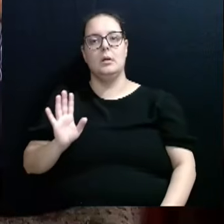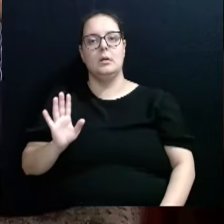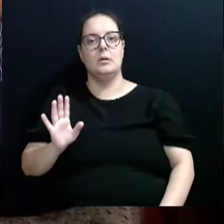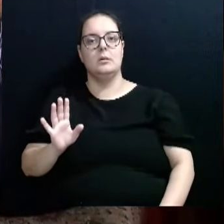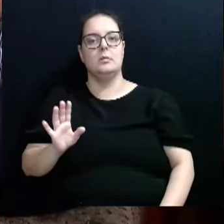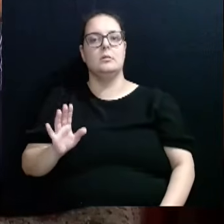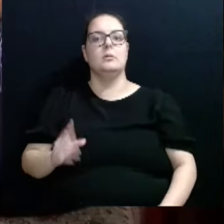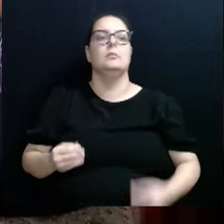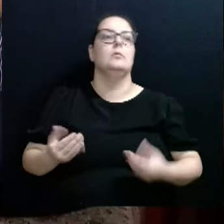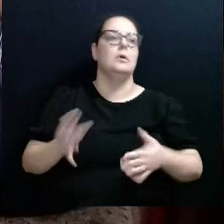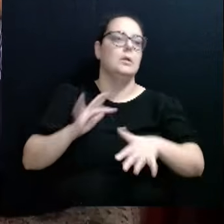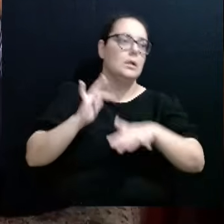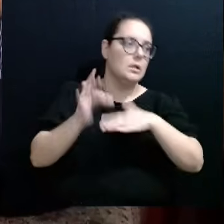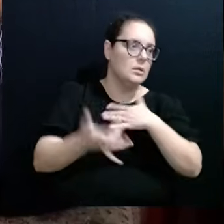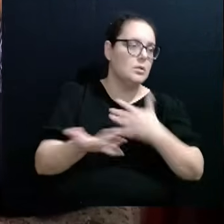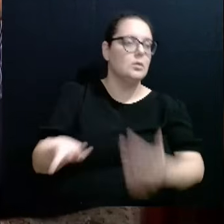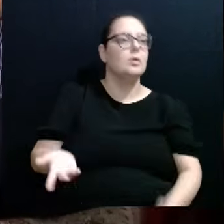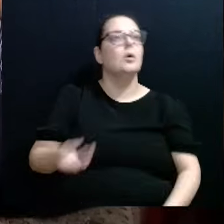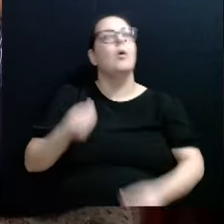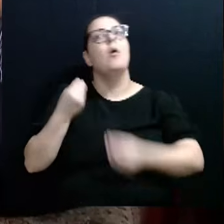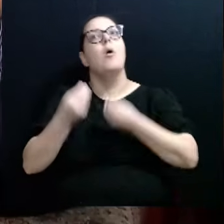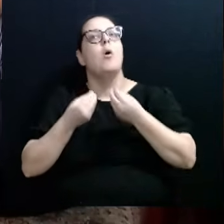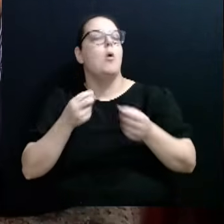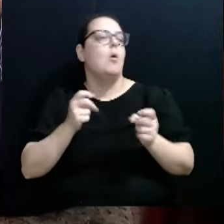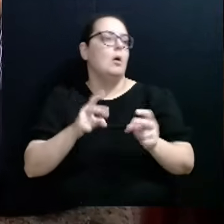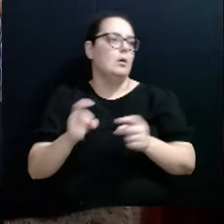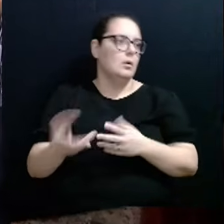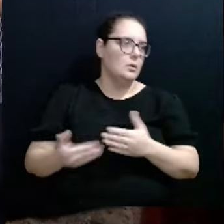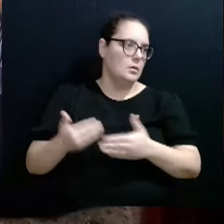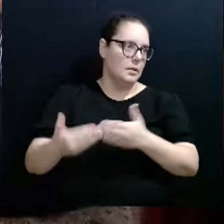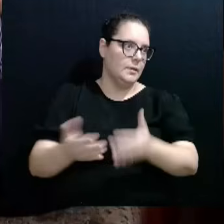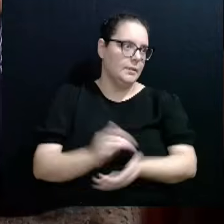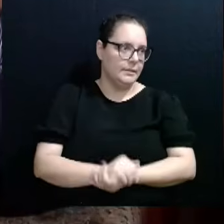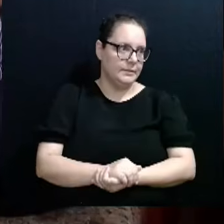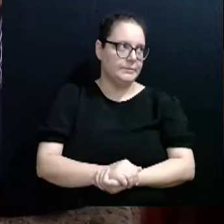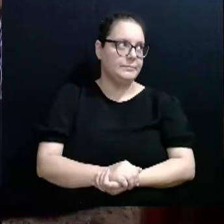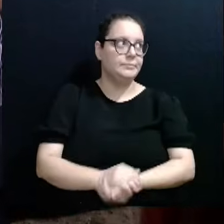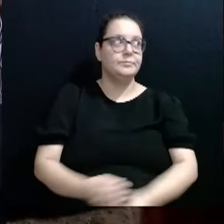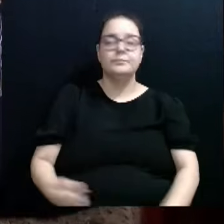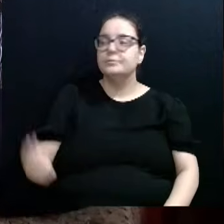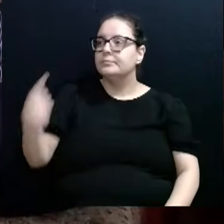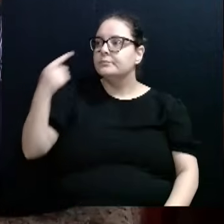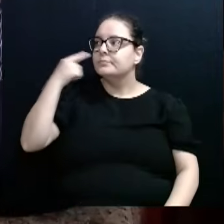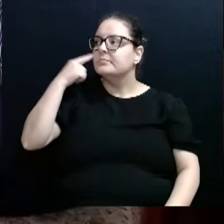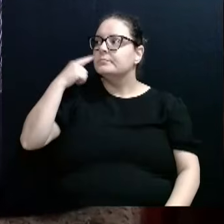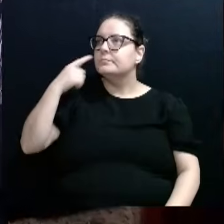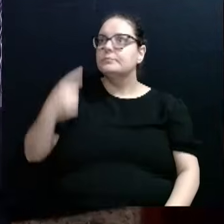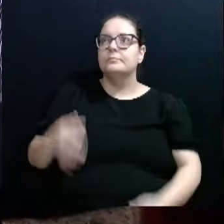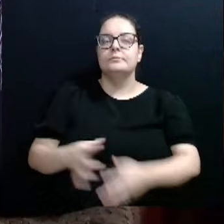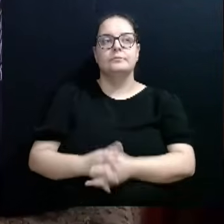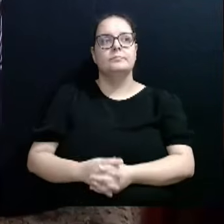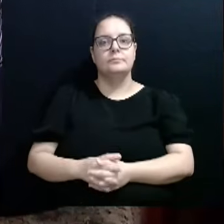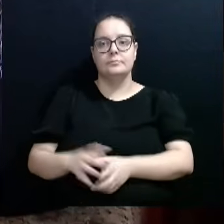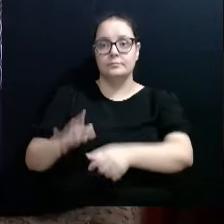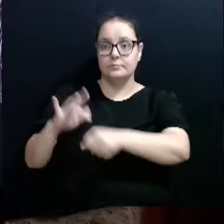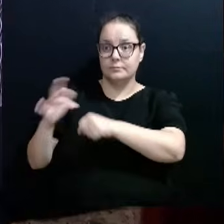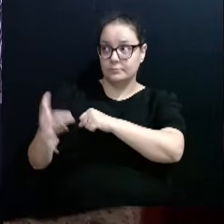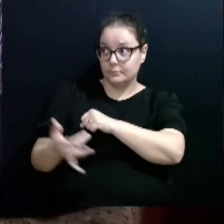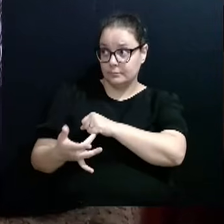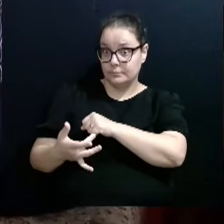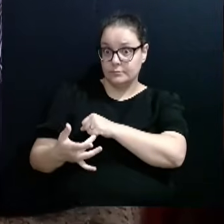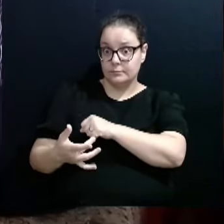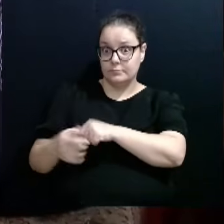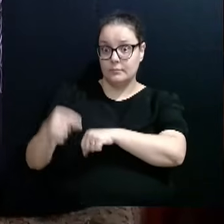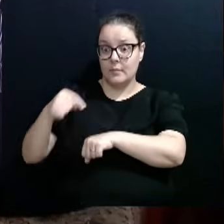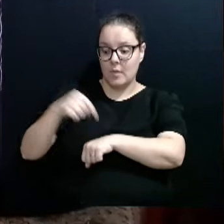para vender? Como que funciona esse processo? Olha, nas redes sociais nós fazemos muito a hora do garimpo. Quase todo